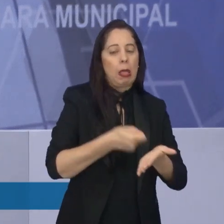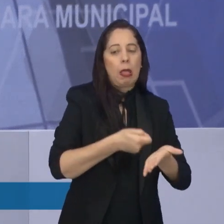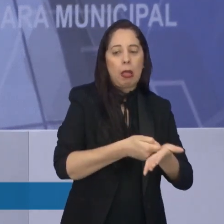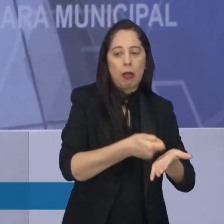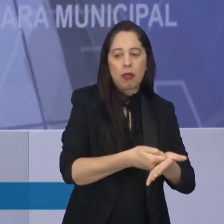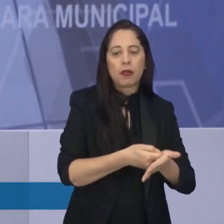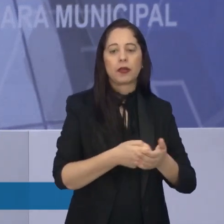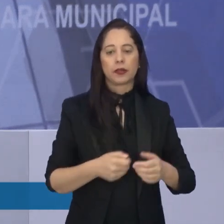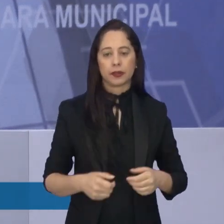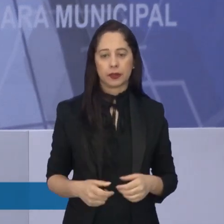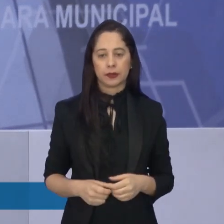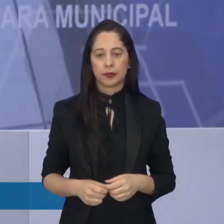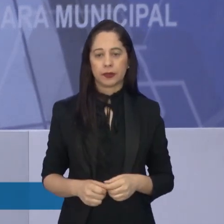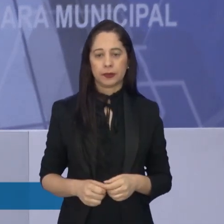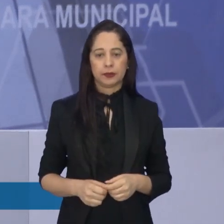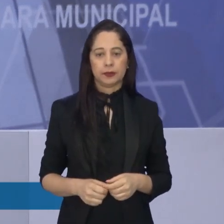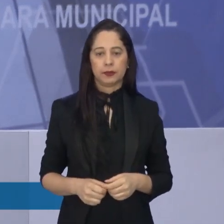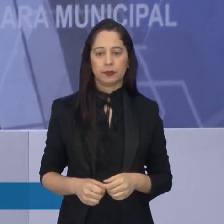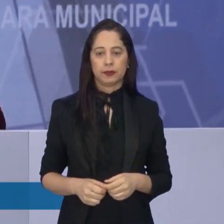golpe.